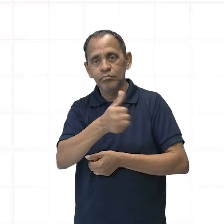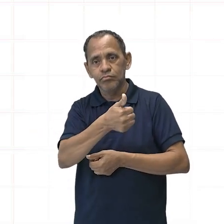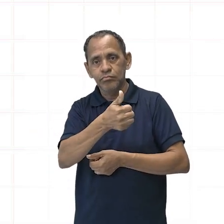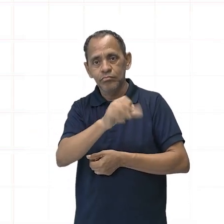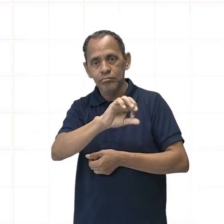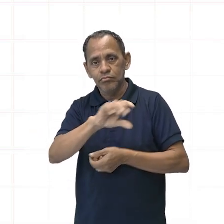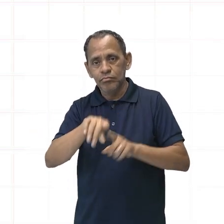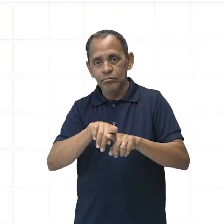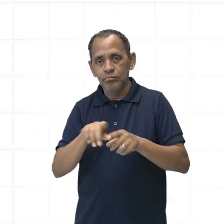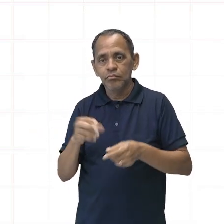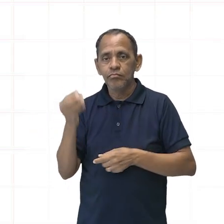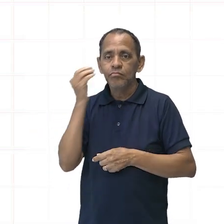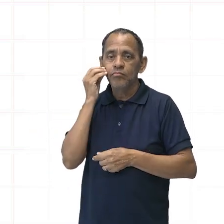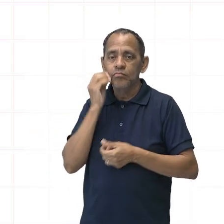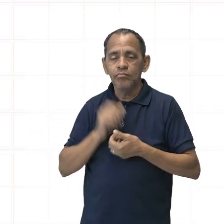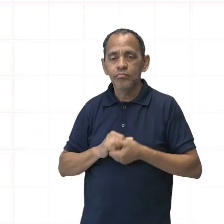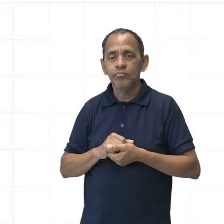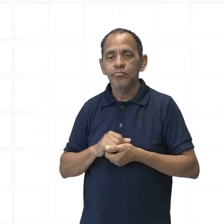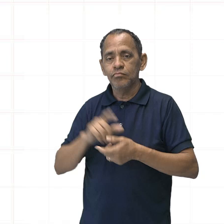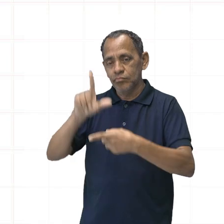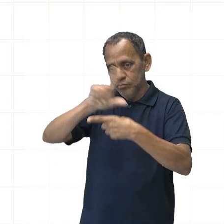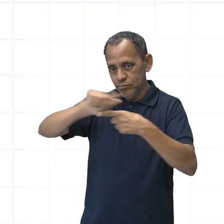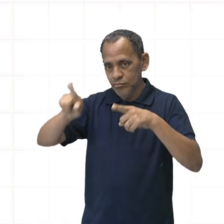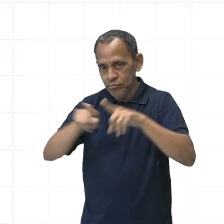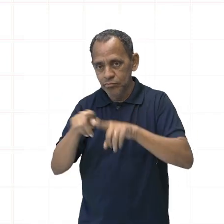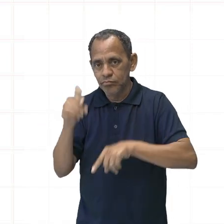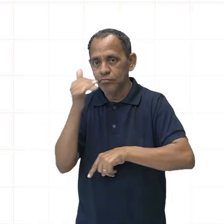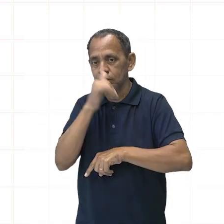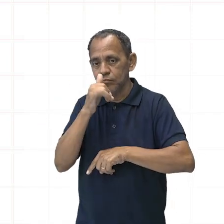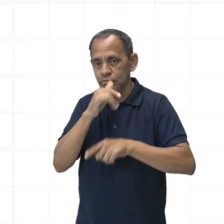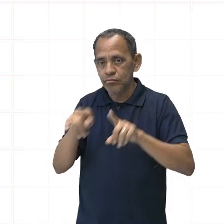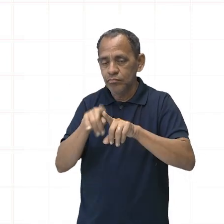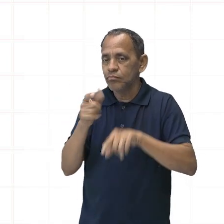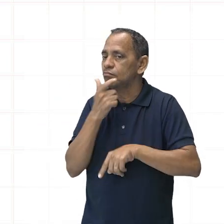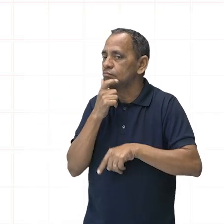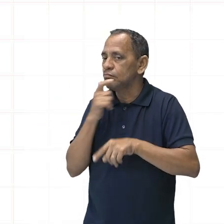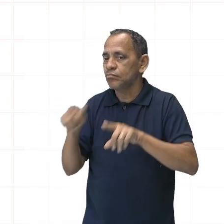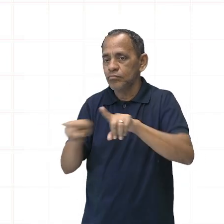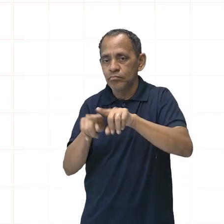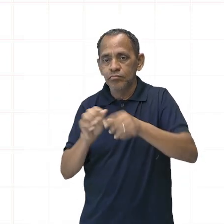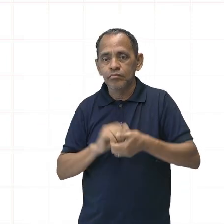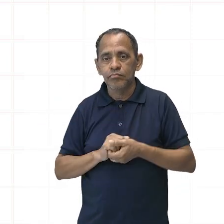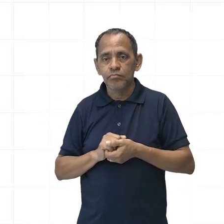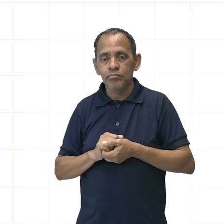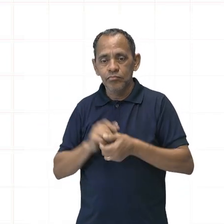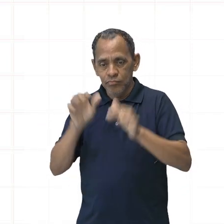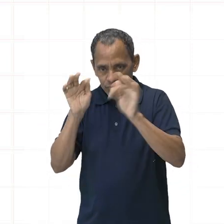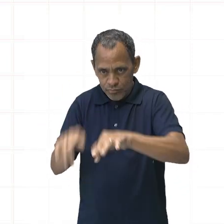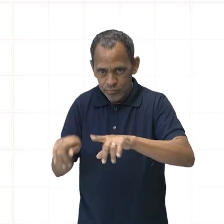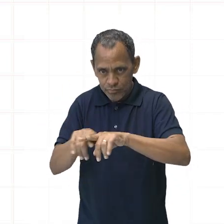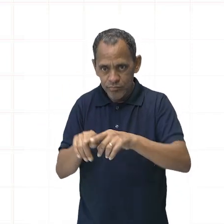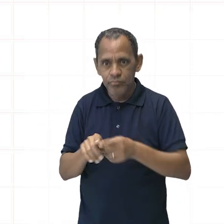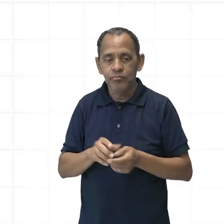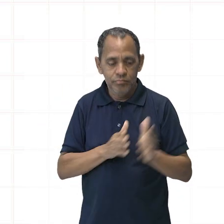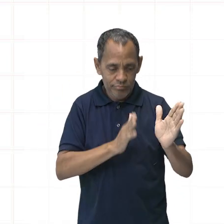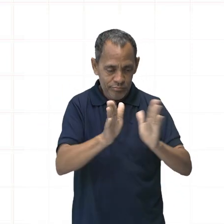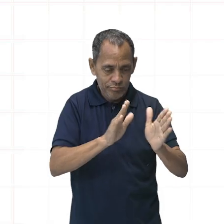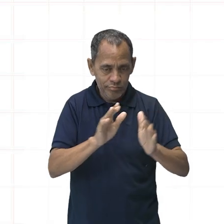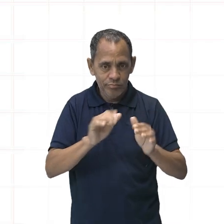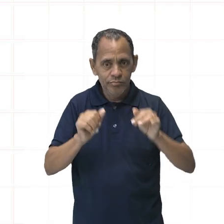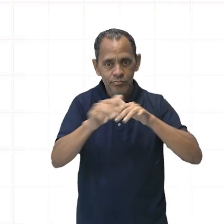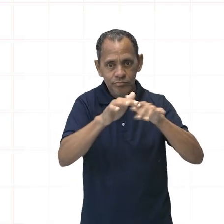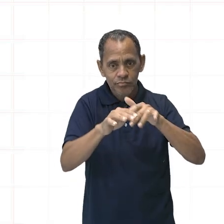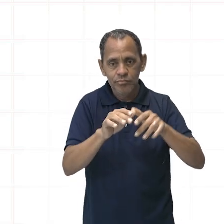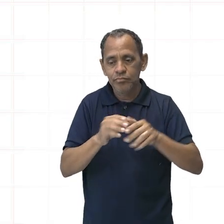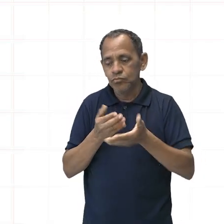vitória francesa e britânica, o fim da fase de movimento e também início da Guerra de